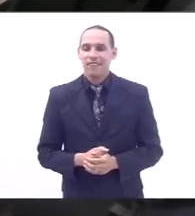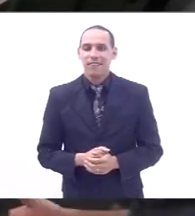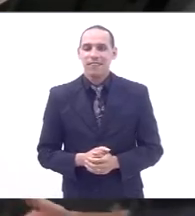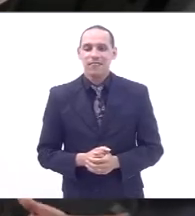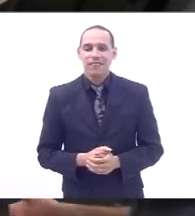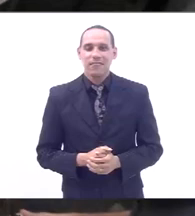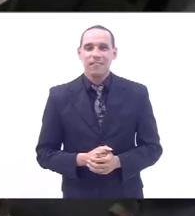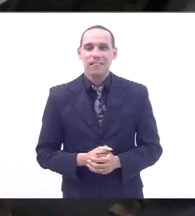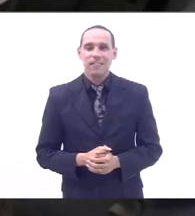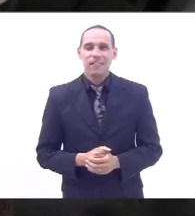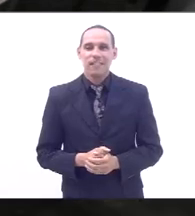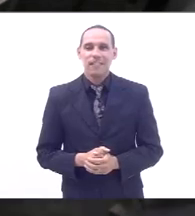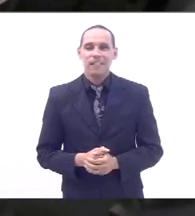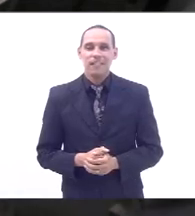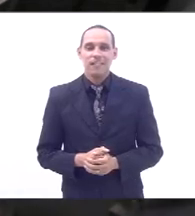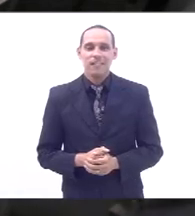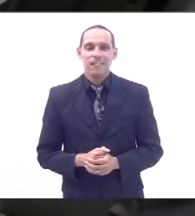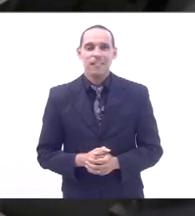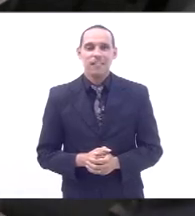Esses aqui são os tambores